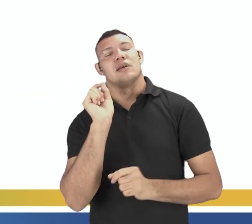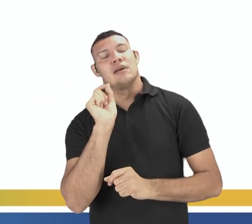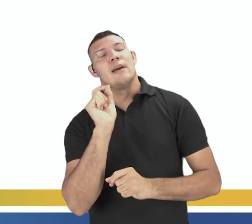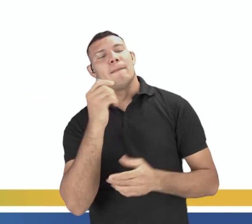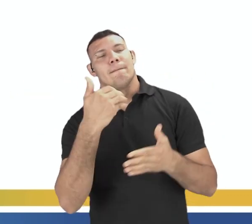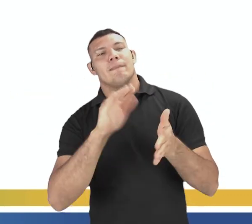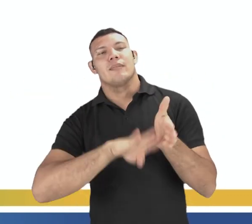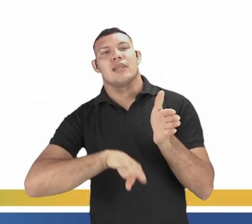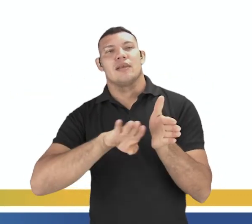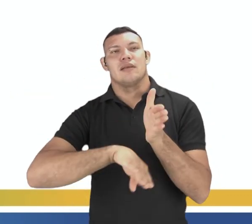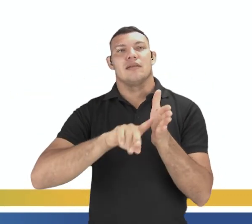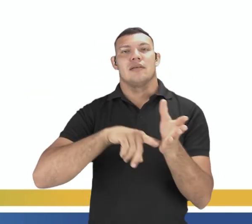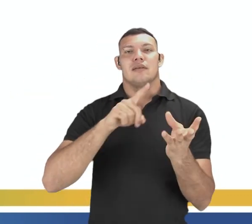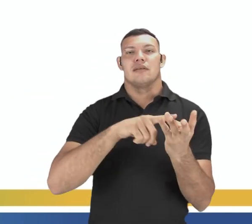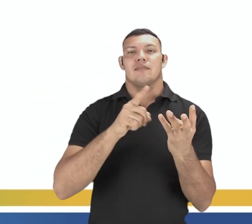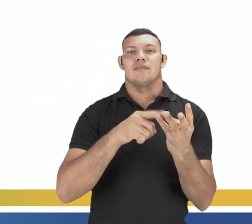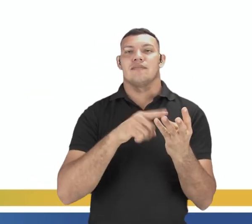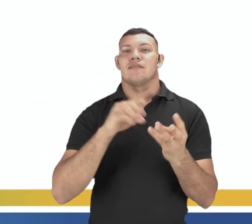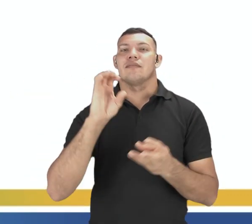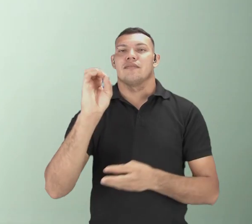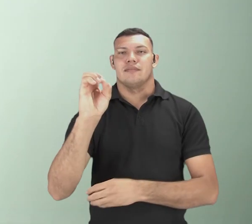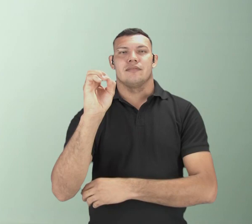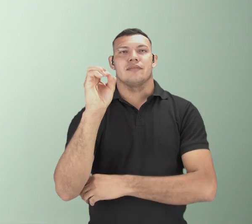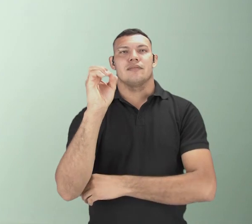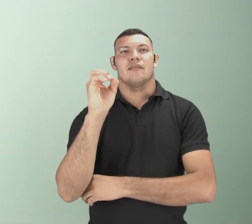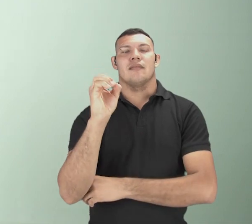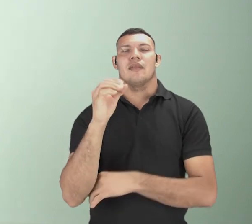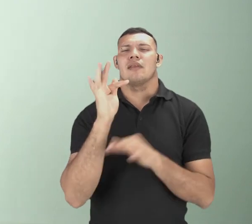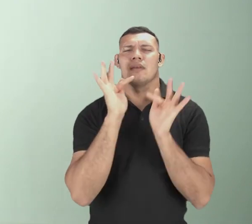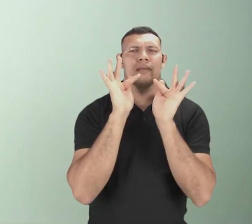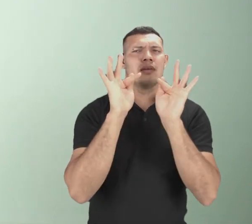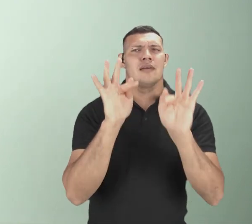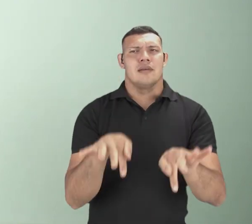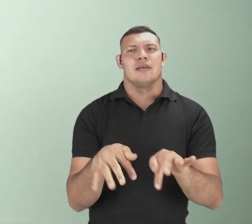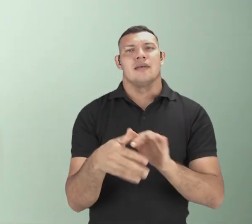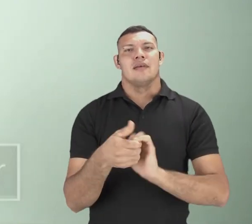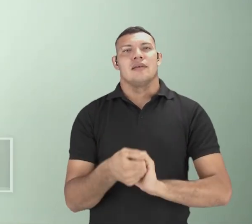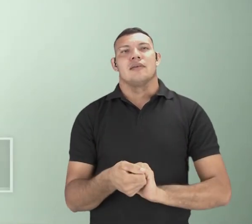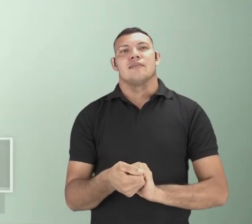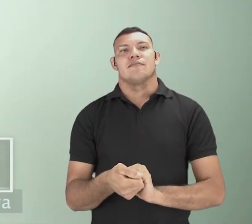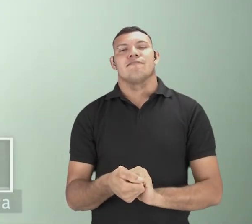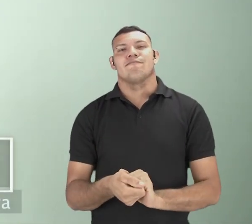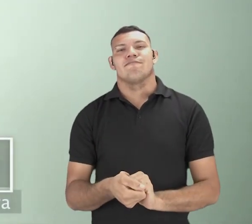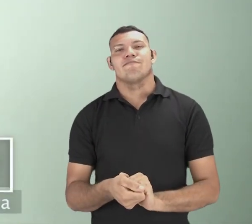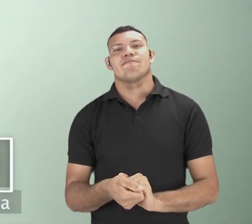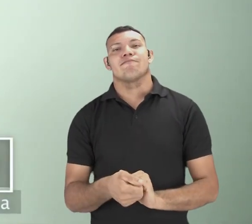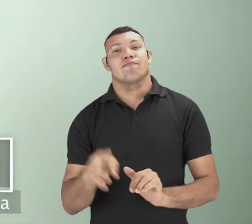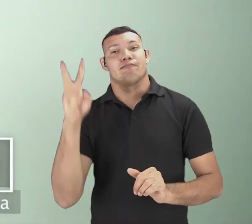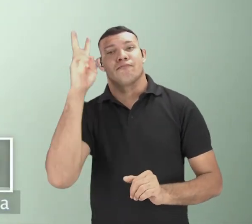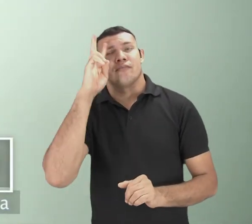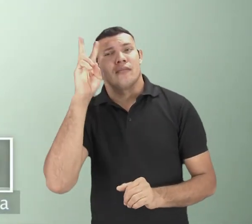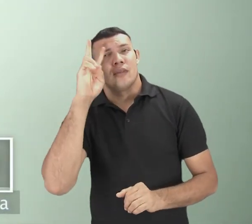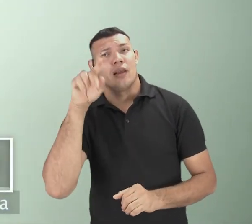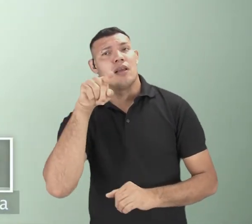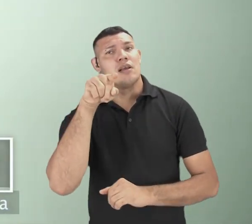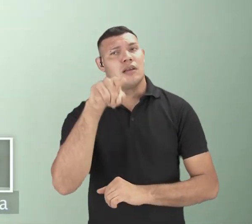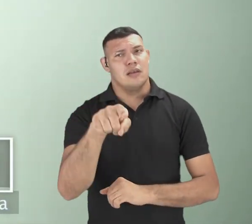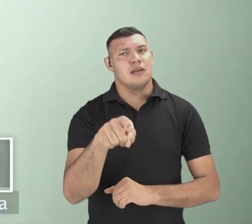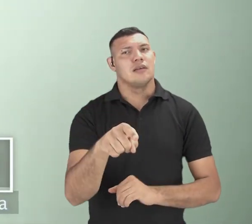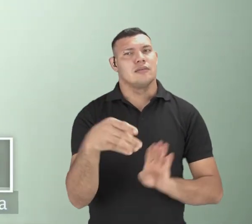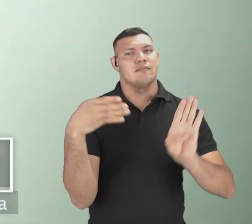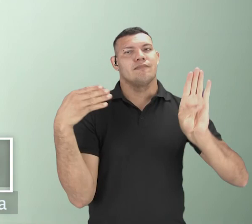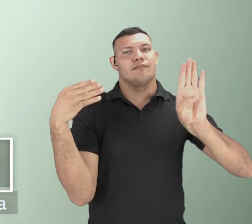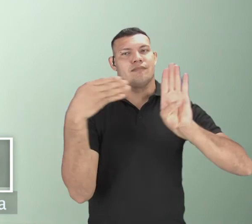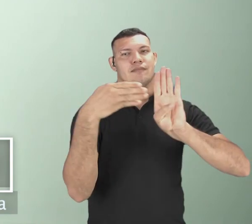é a vogal O. Para finalizar, eu não poderia deixar de lembrar vocês de